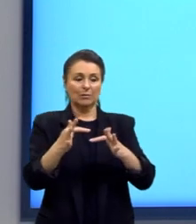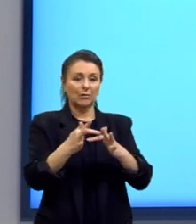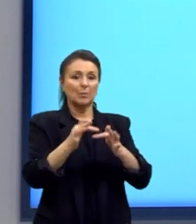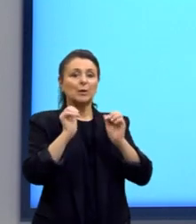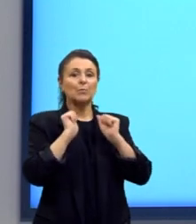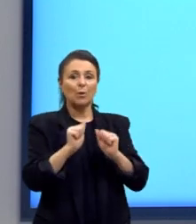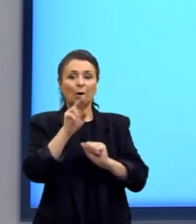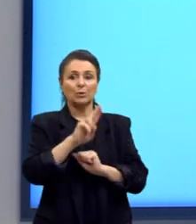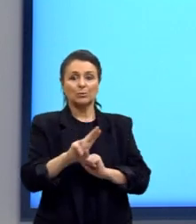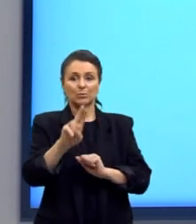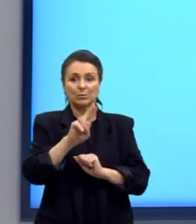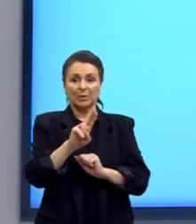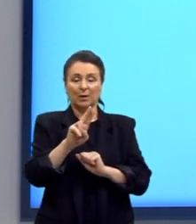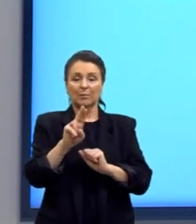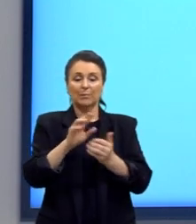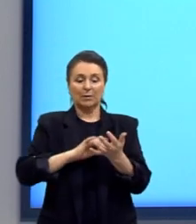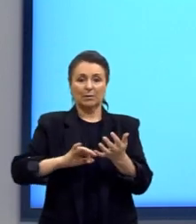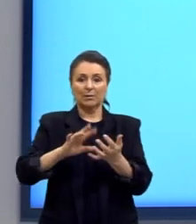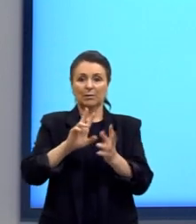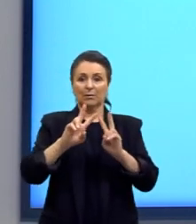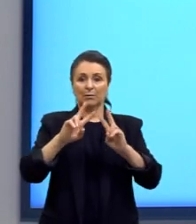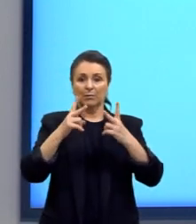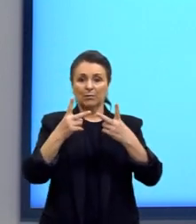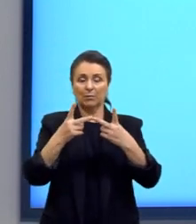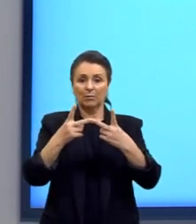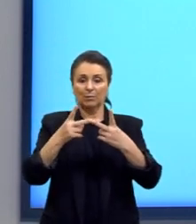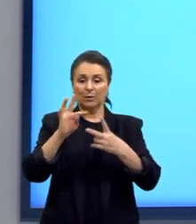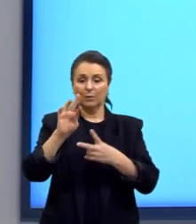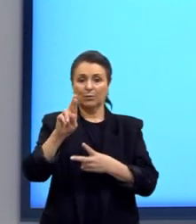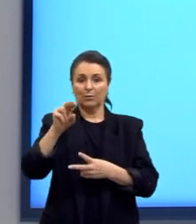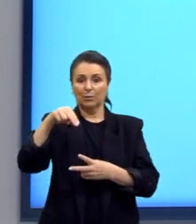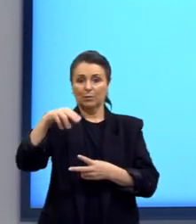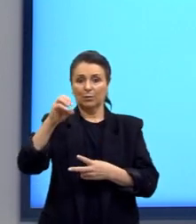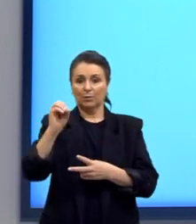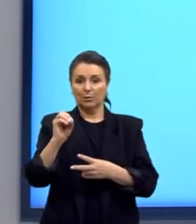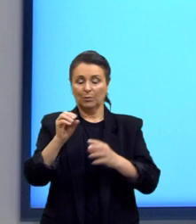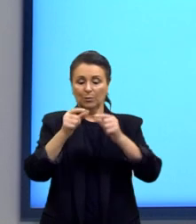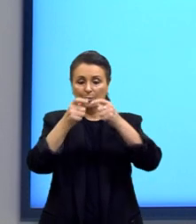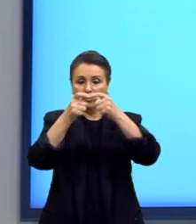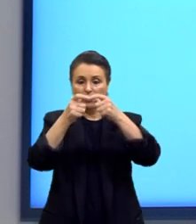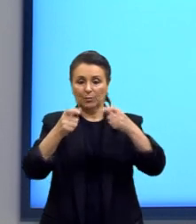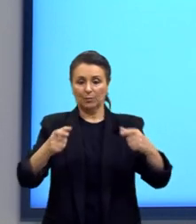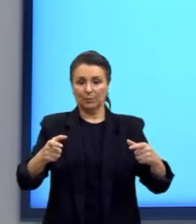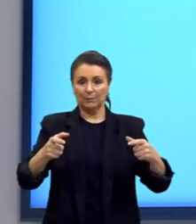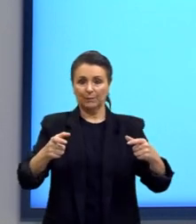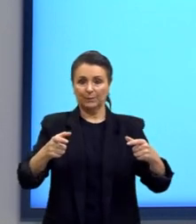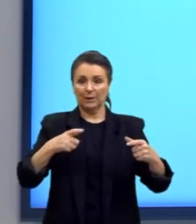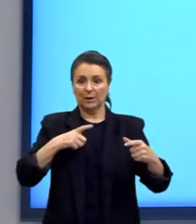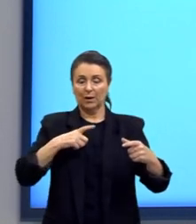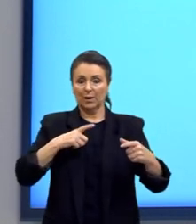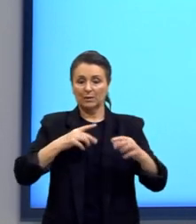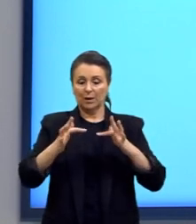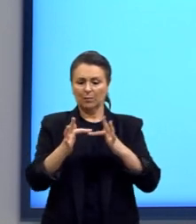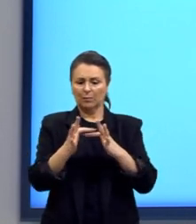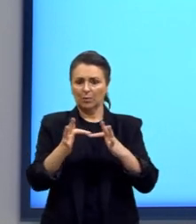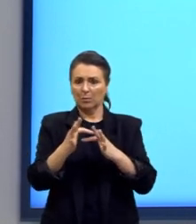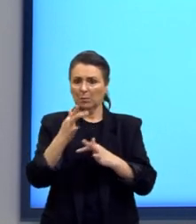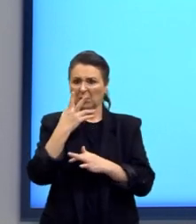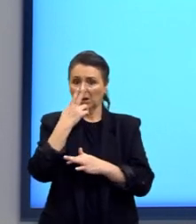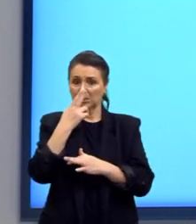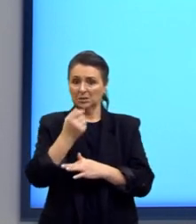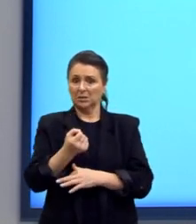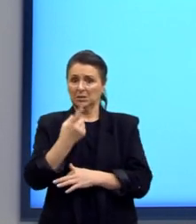gente pode utilizar para calcular o volume de um tronco de cone essa fórmula que ain pouquinho assustadora